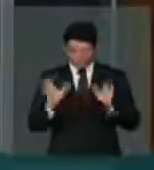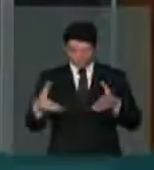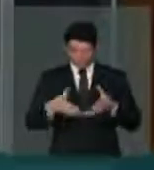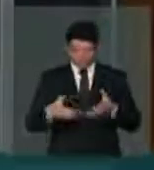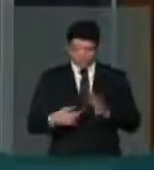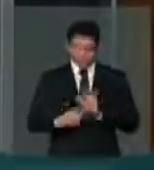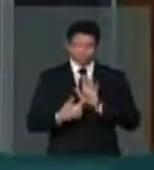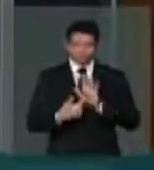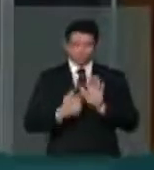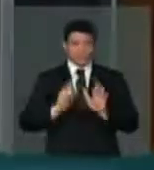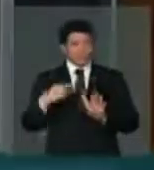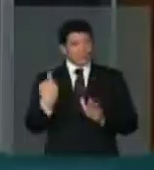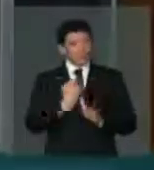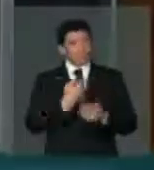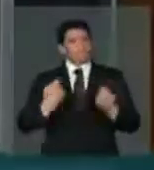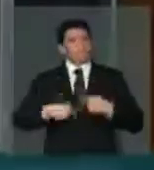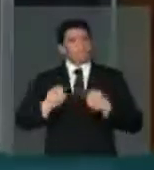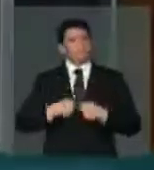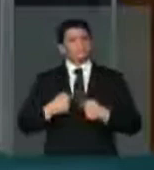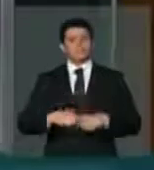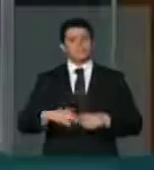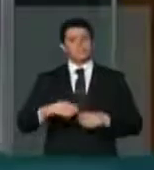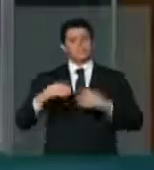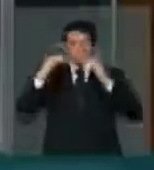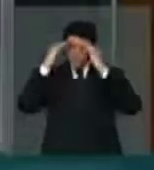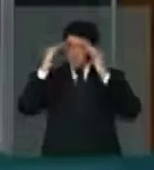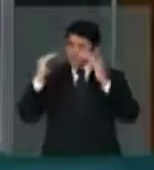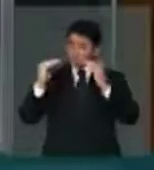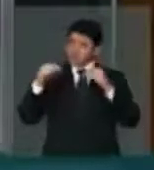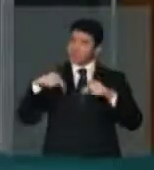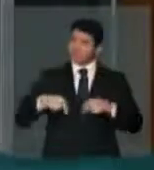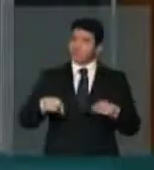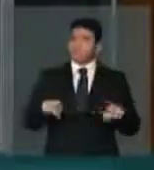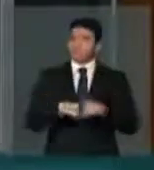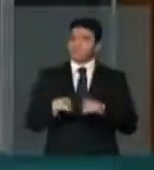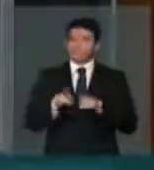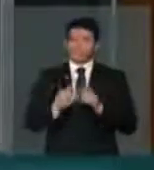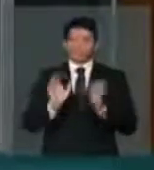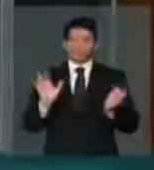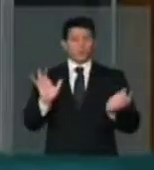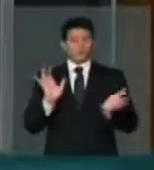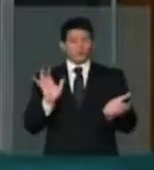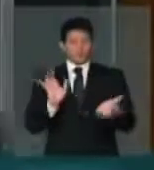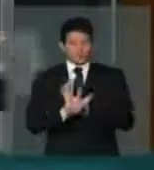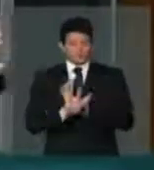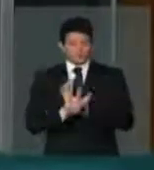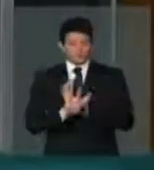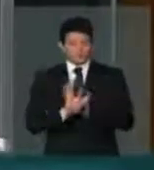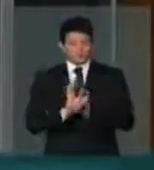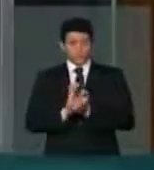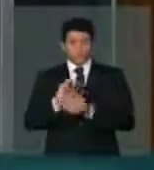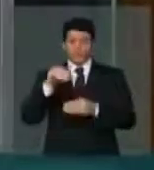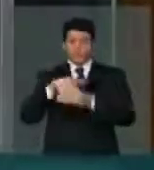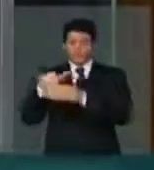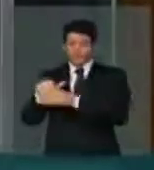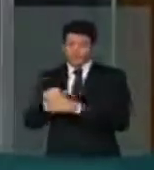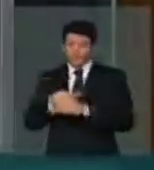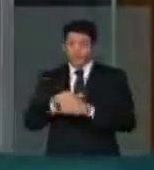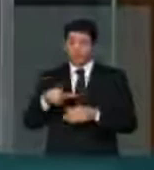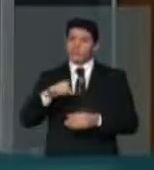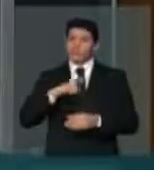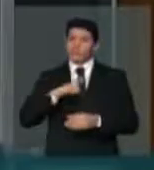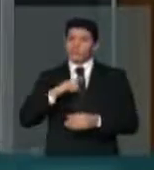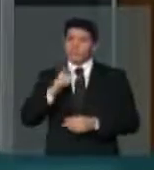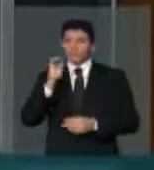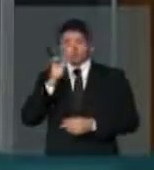temos que respeitar aqui aqueles parlamentares que votam e que têm uma concepção do ponto de